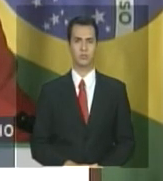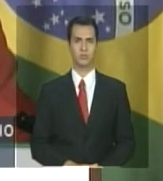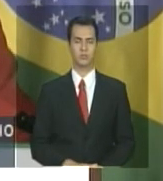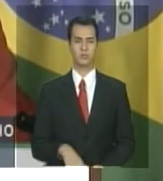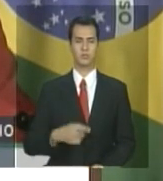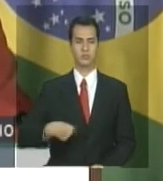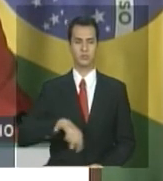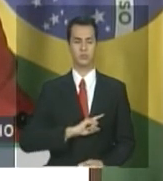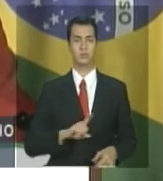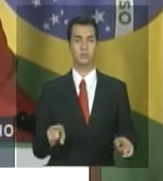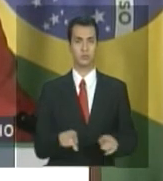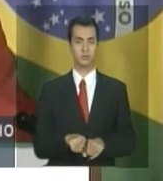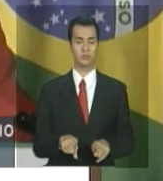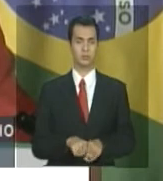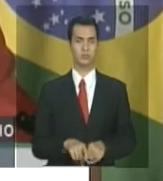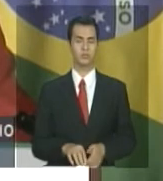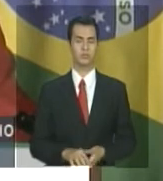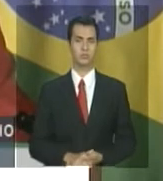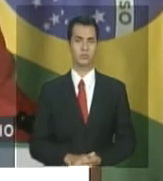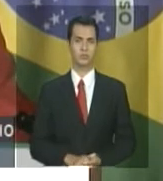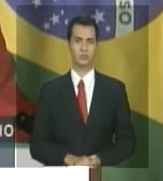procuramos a fiscal